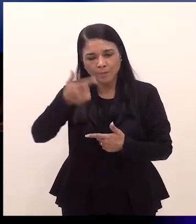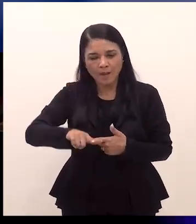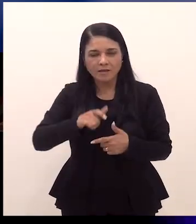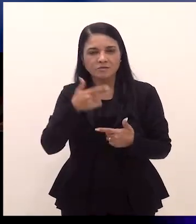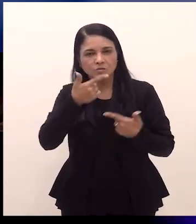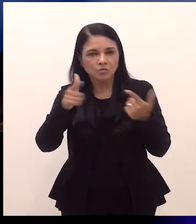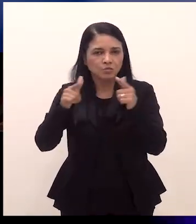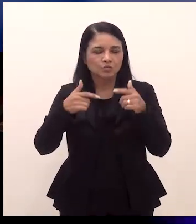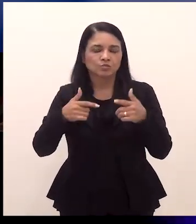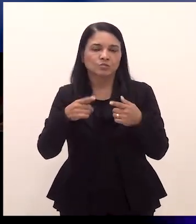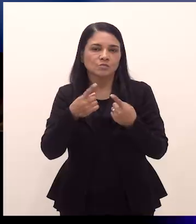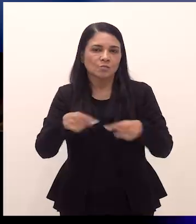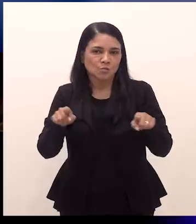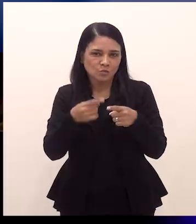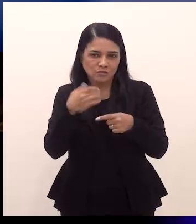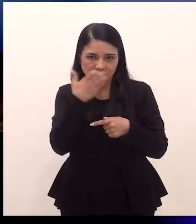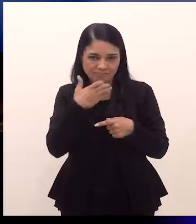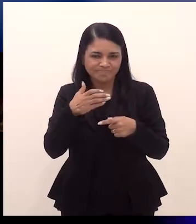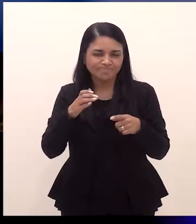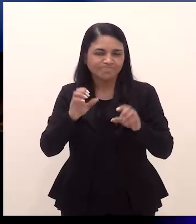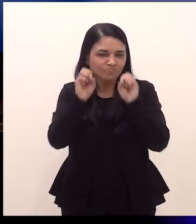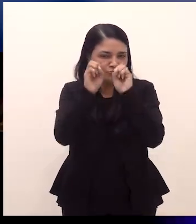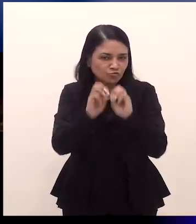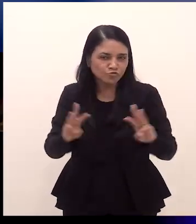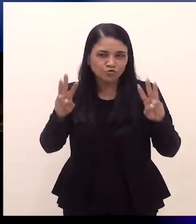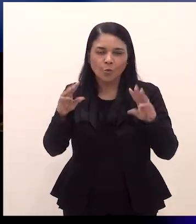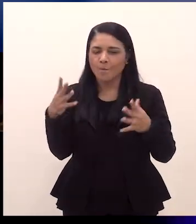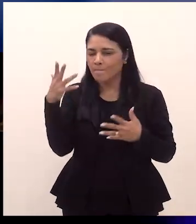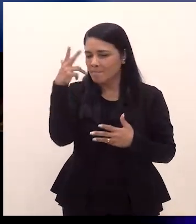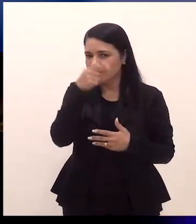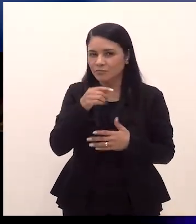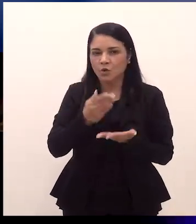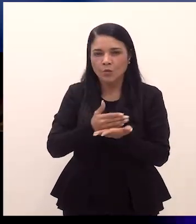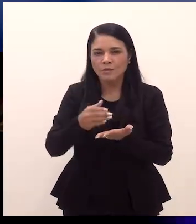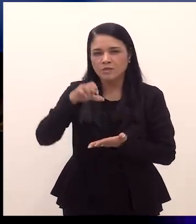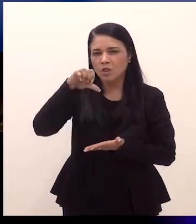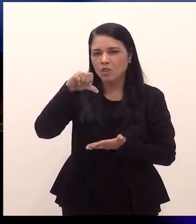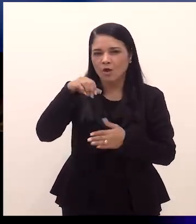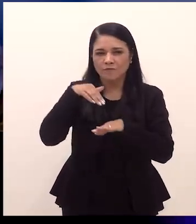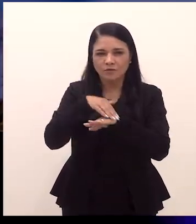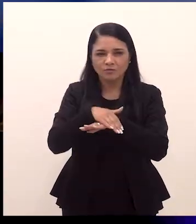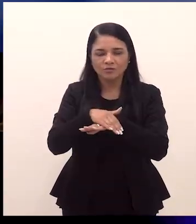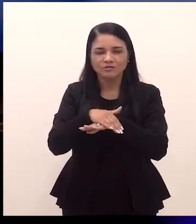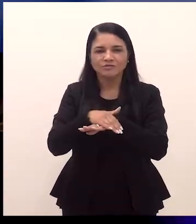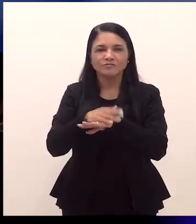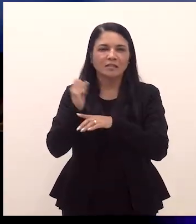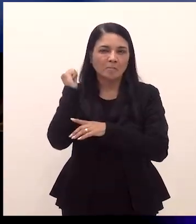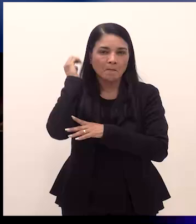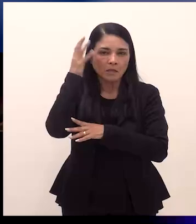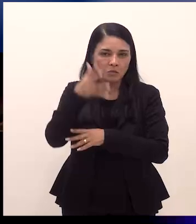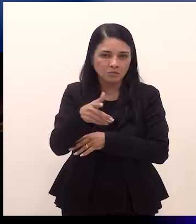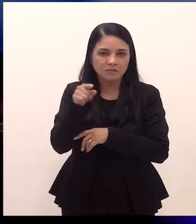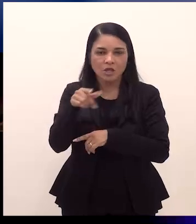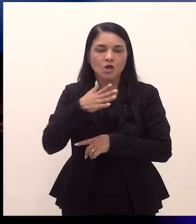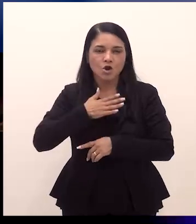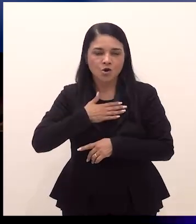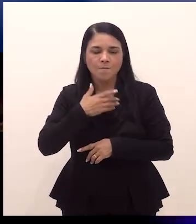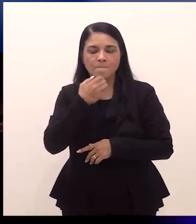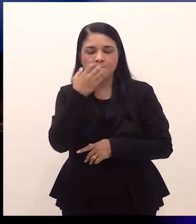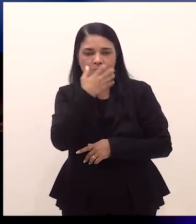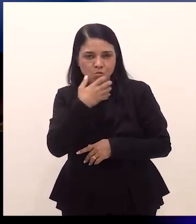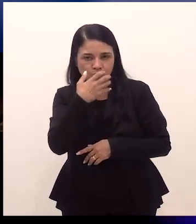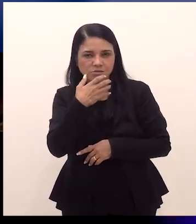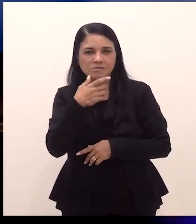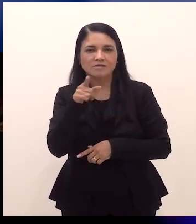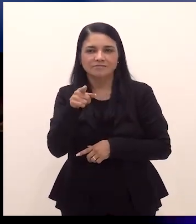Eles fazem um espetáculo musical maravilhoso ali, que começa 9 horas da noite, vai até altas horas ali, e quem gosta